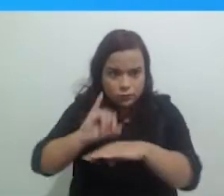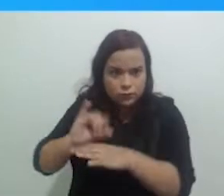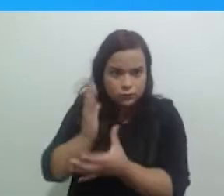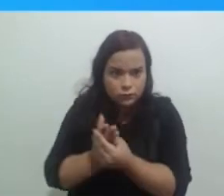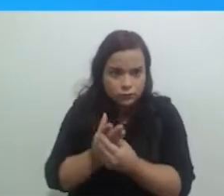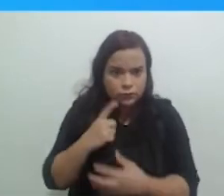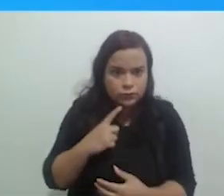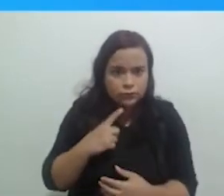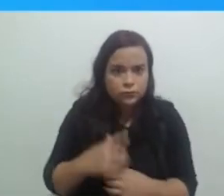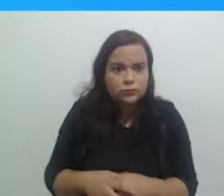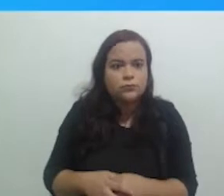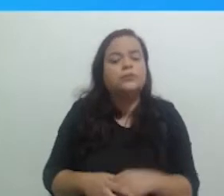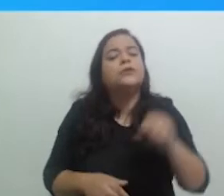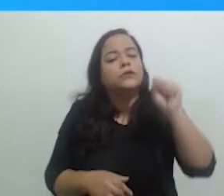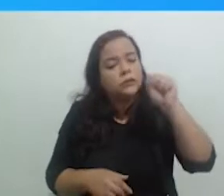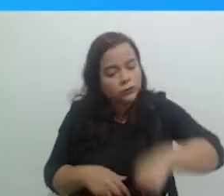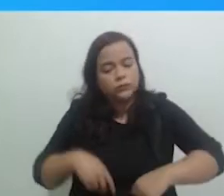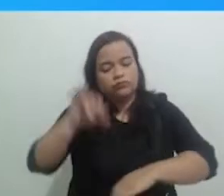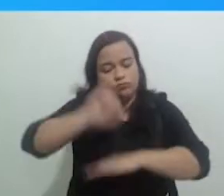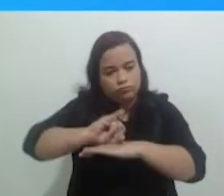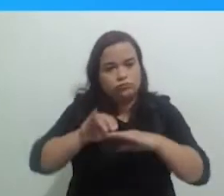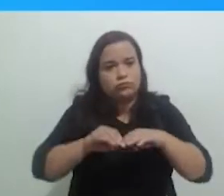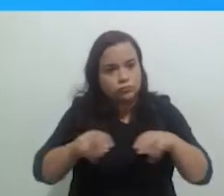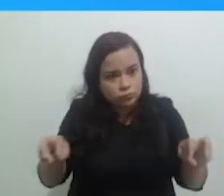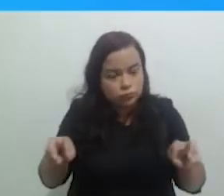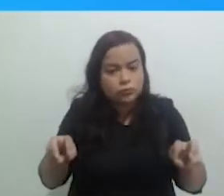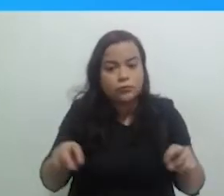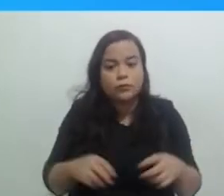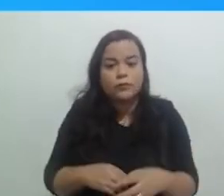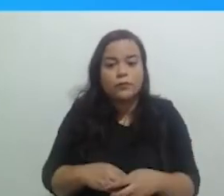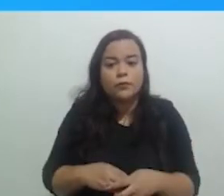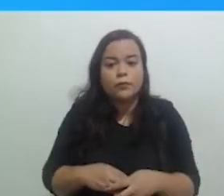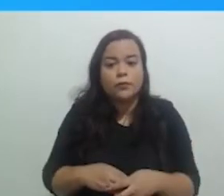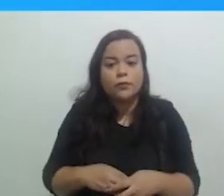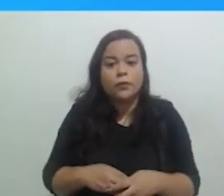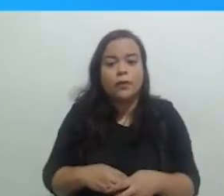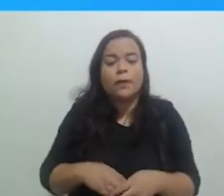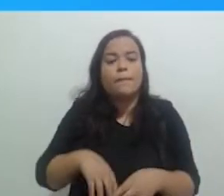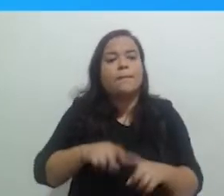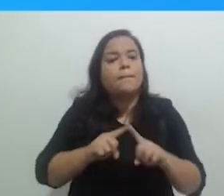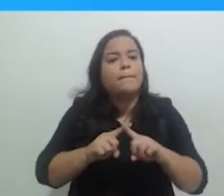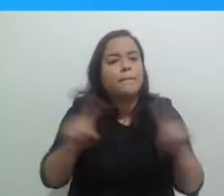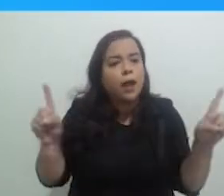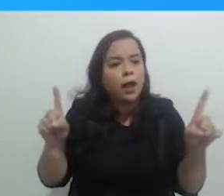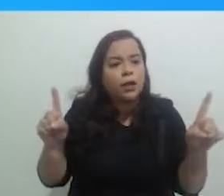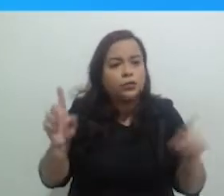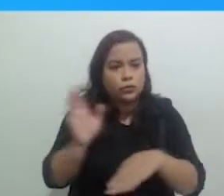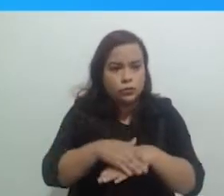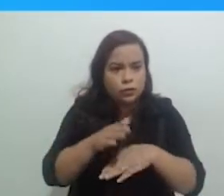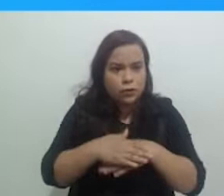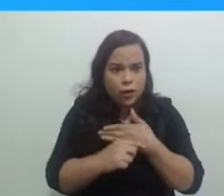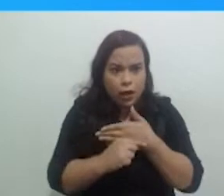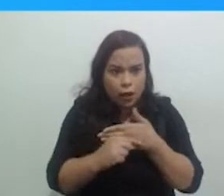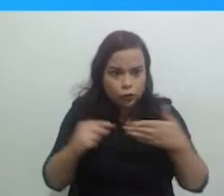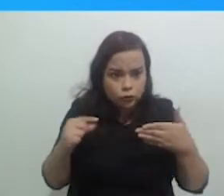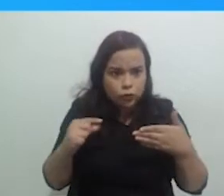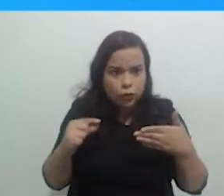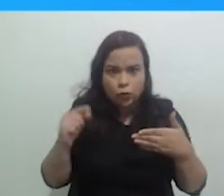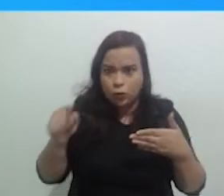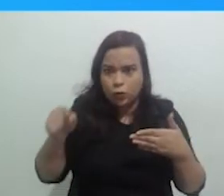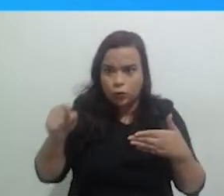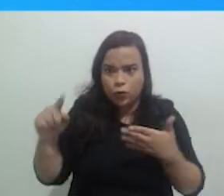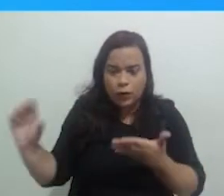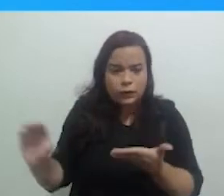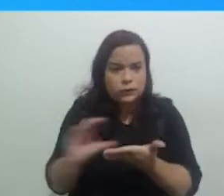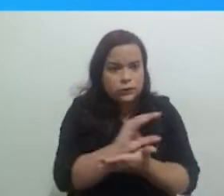Processo em mesa, senhor presidente. Mas vai ser dada a palavra aí aos autores da rescisória. Eu posso adiantar que é